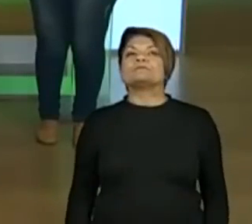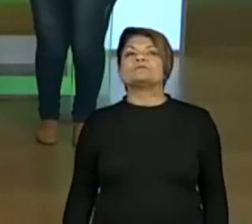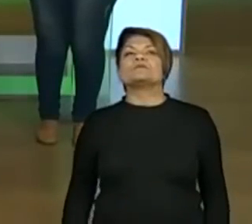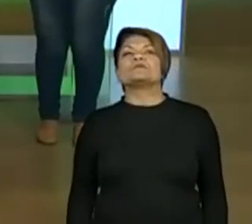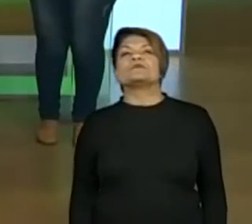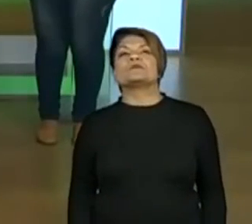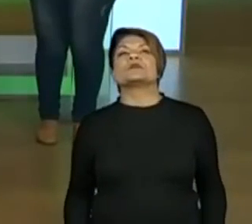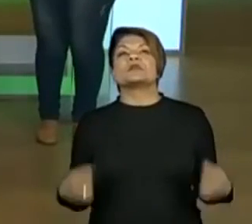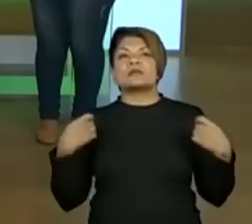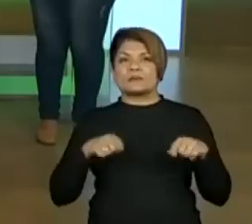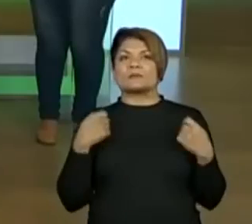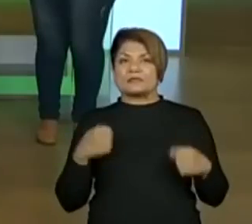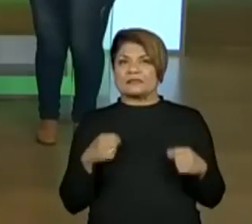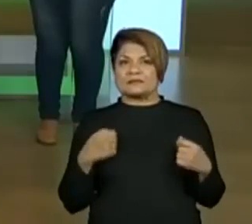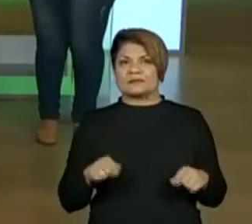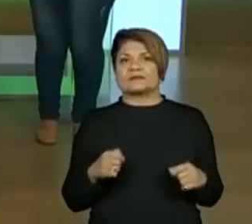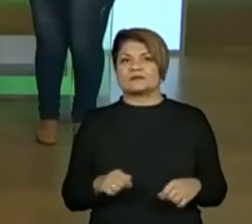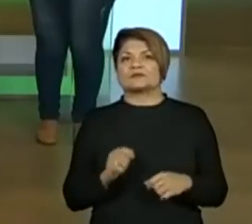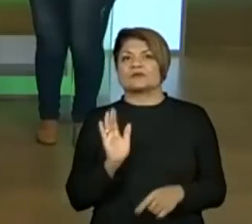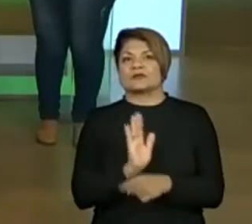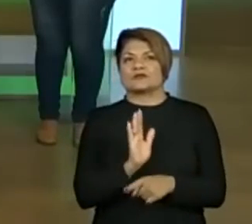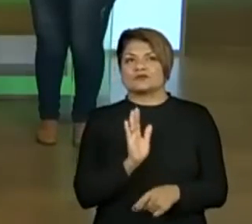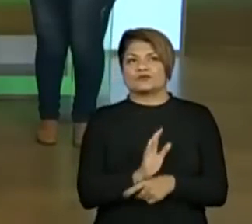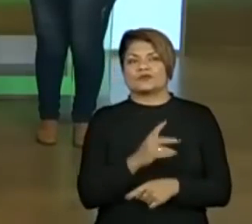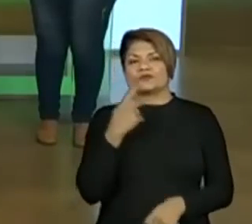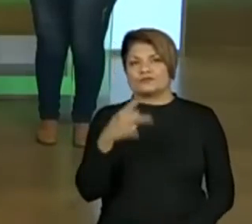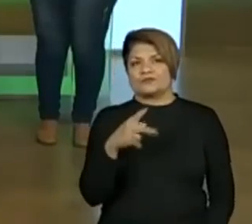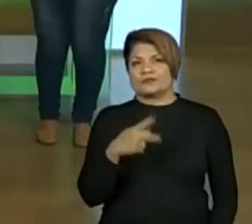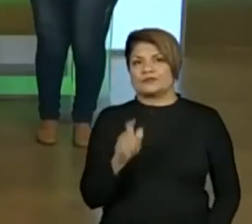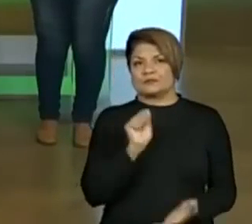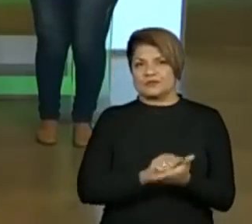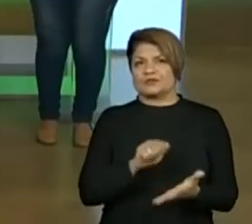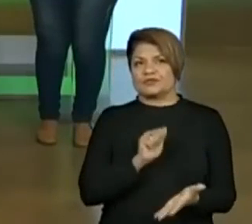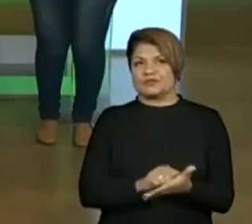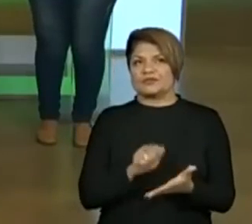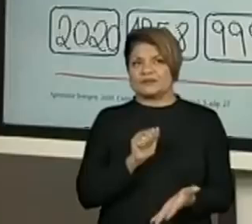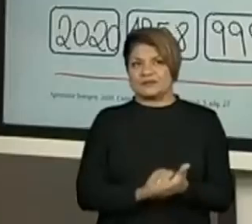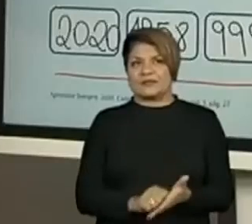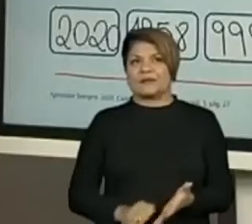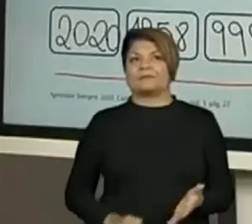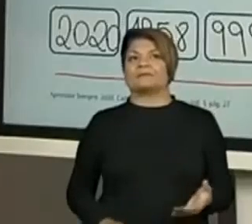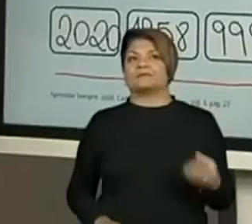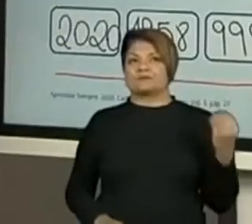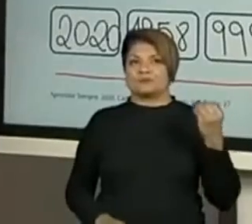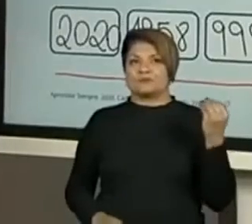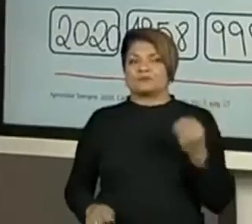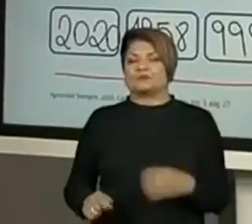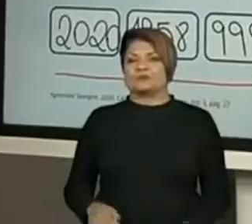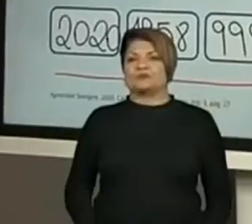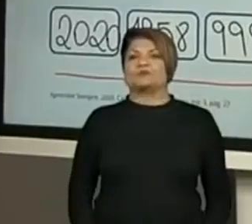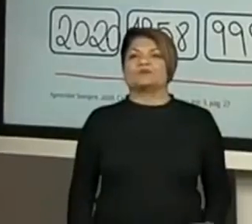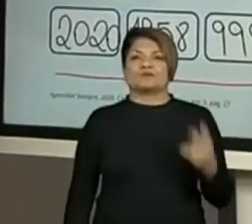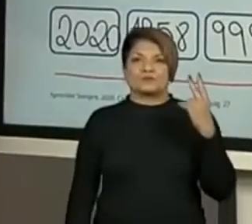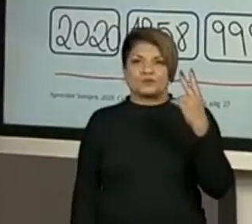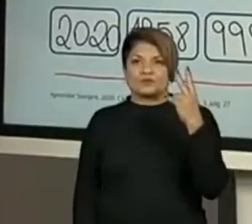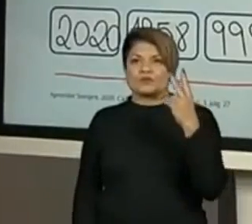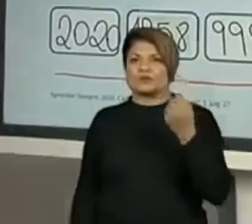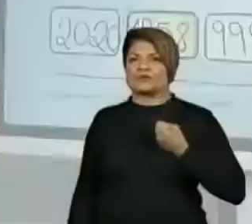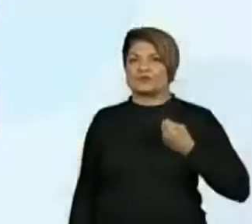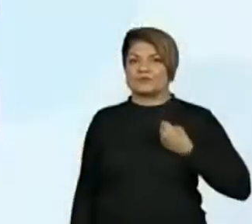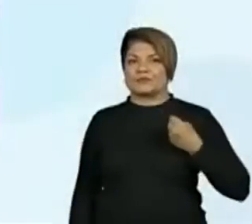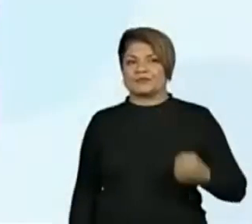mesmo da ajuda de vocês para a gente registrar, por extenso, dois números aí. Vocês vão me